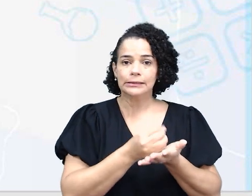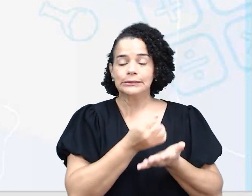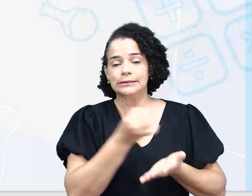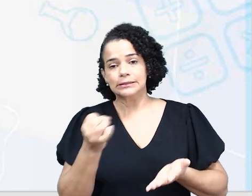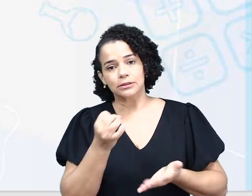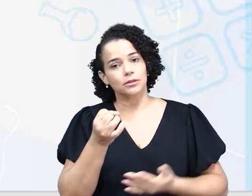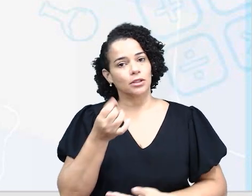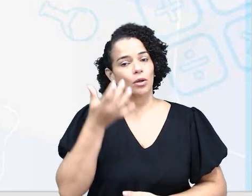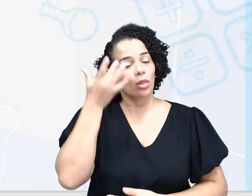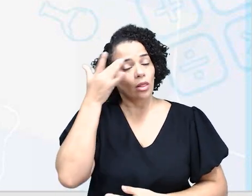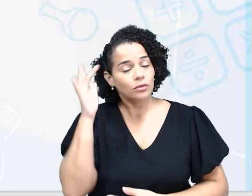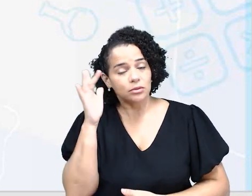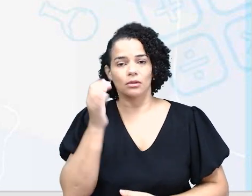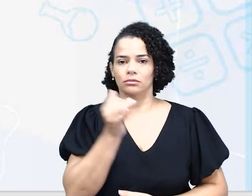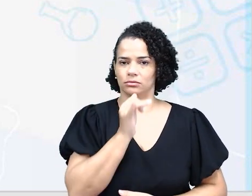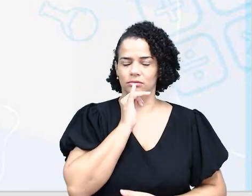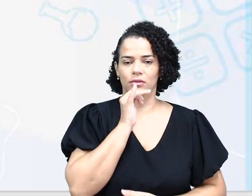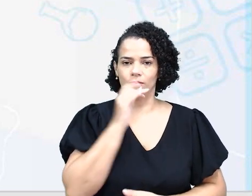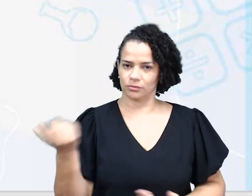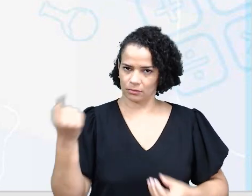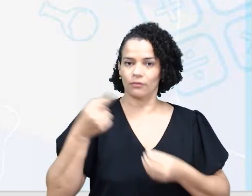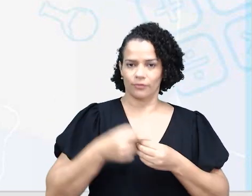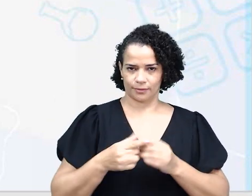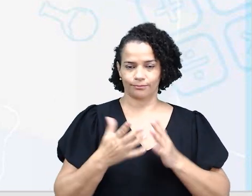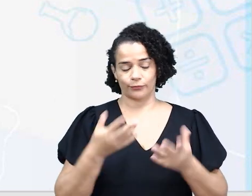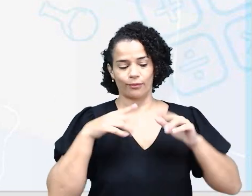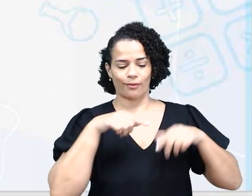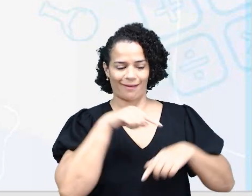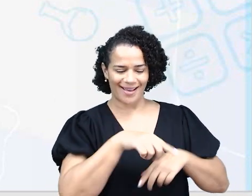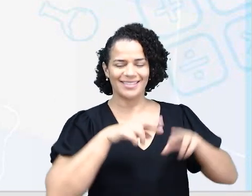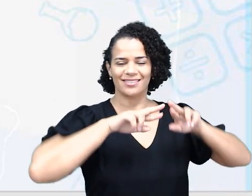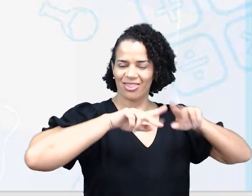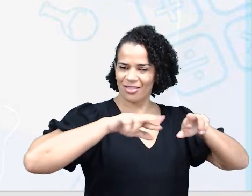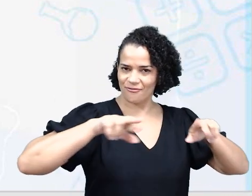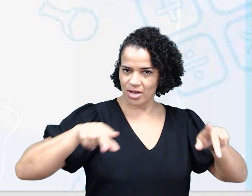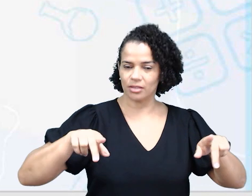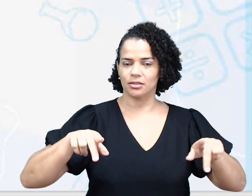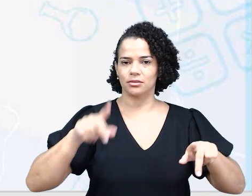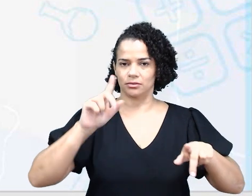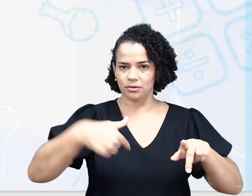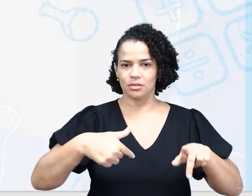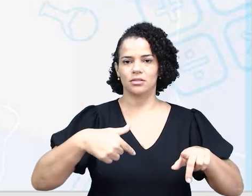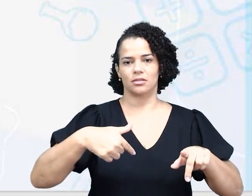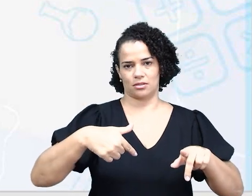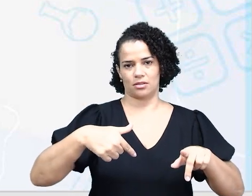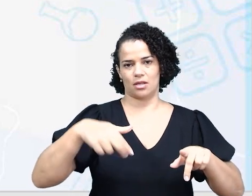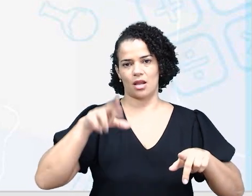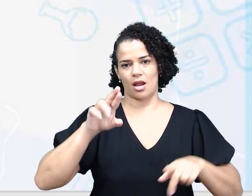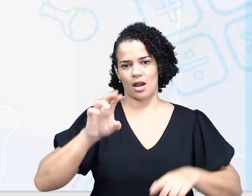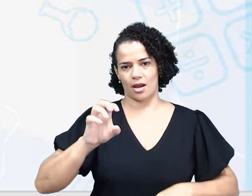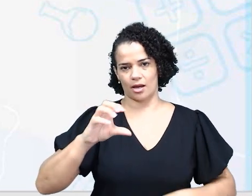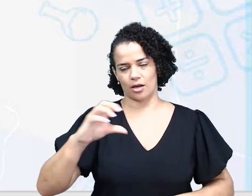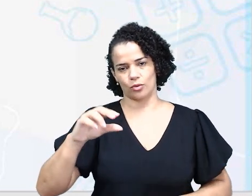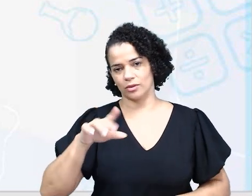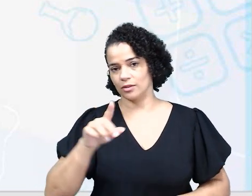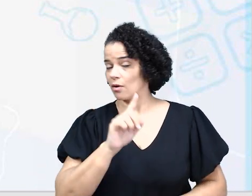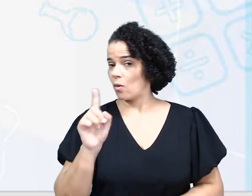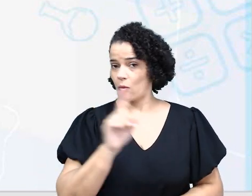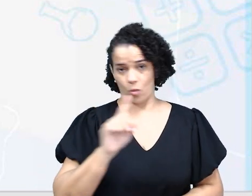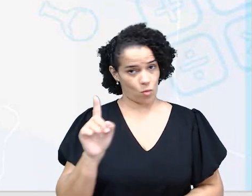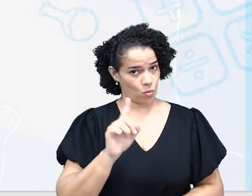estavam vindo antes dos símbolos. Então, essa é a grande diferença entre a sequência ser recursiva e a sequência ser uma